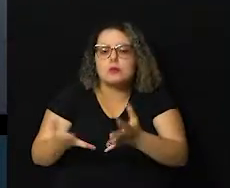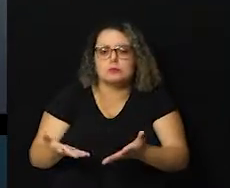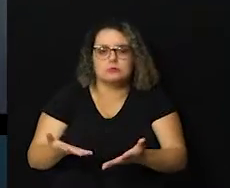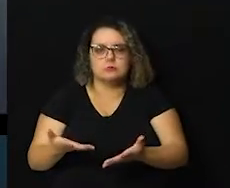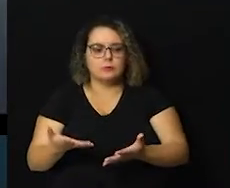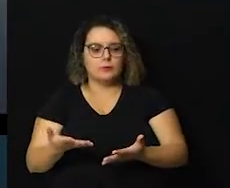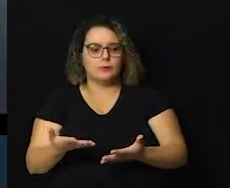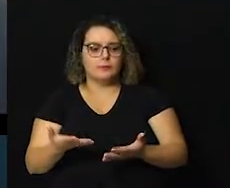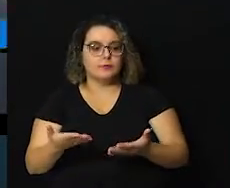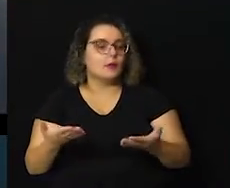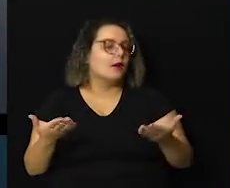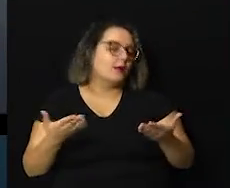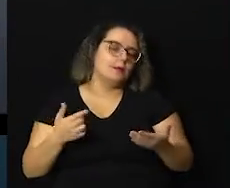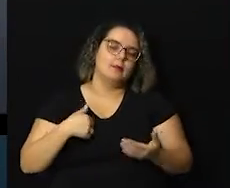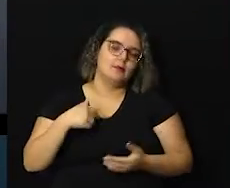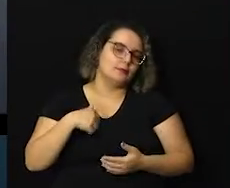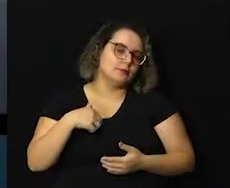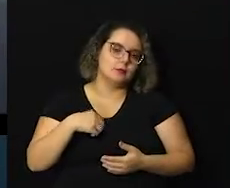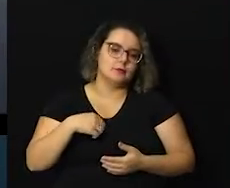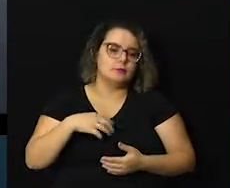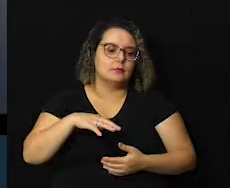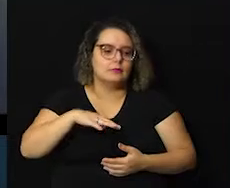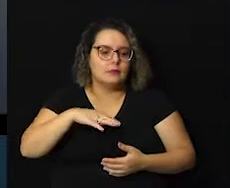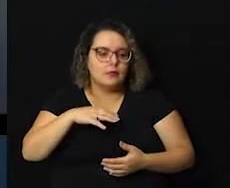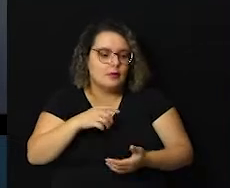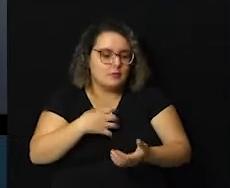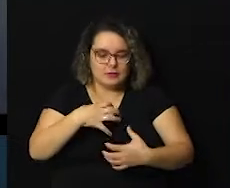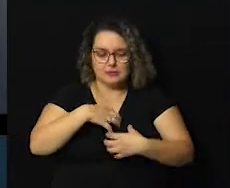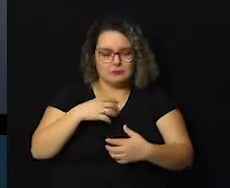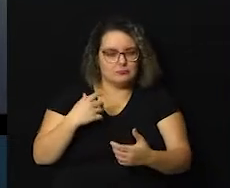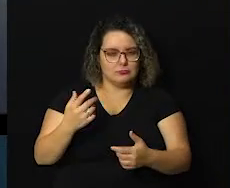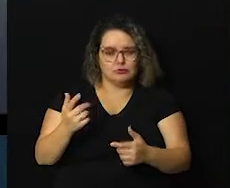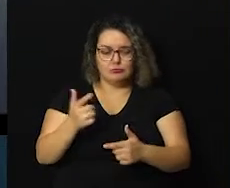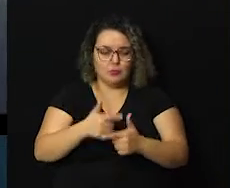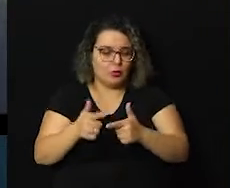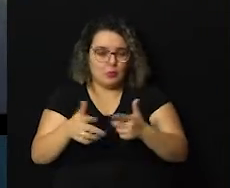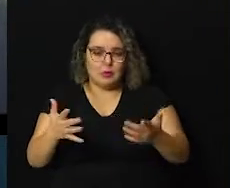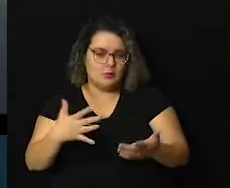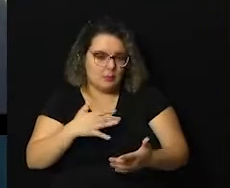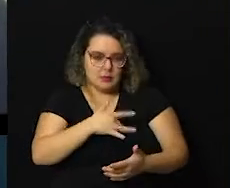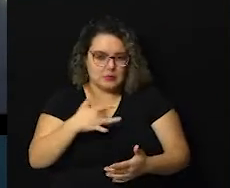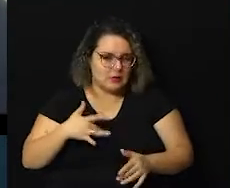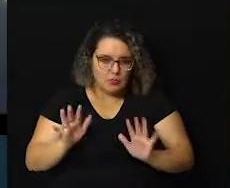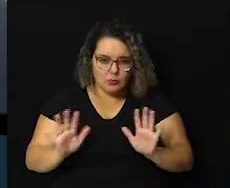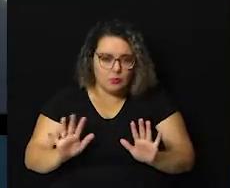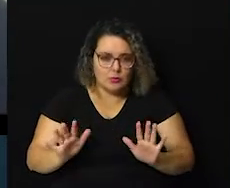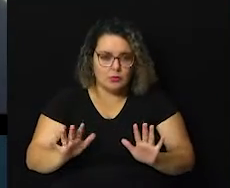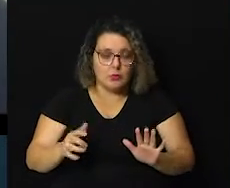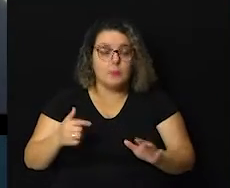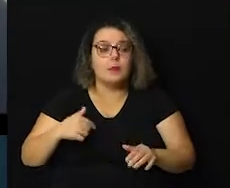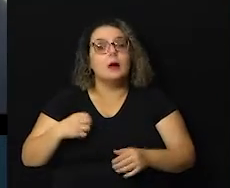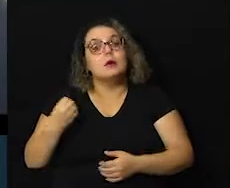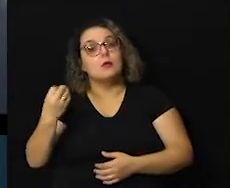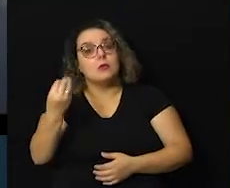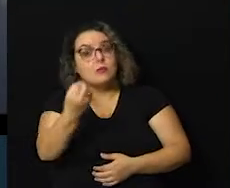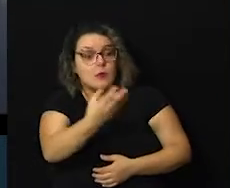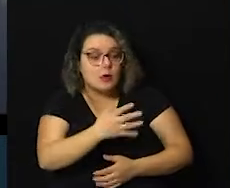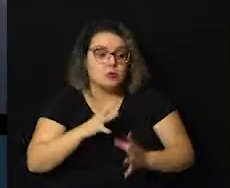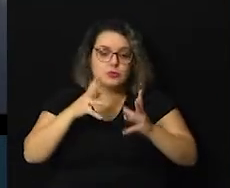só agora eu não consigo um passo mais novas viagens um trabalhando a distância e